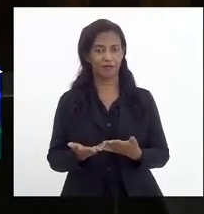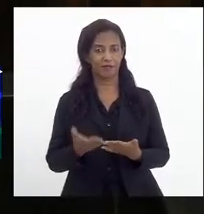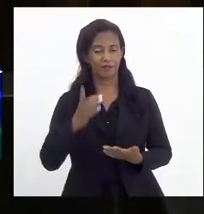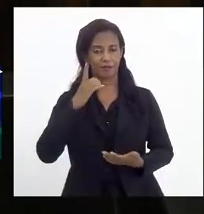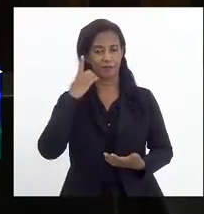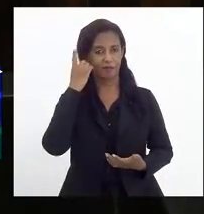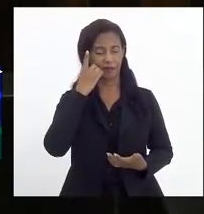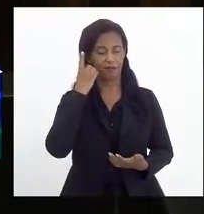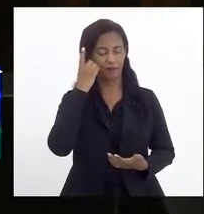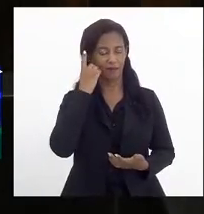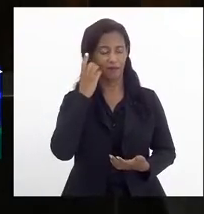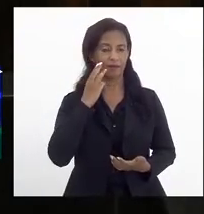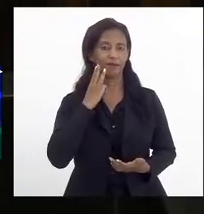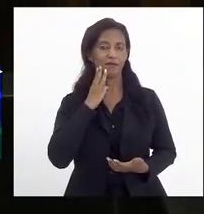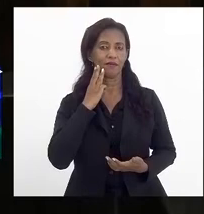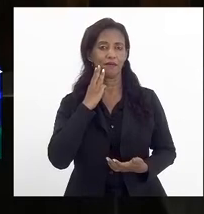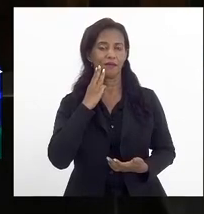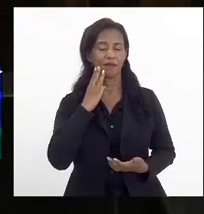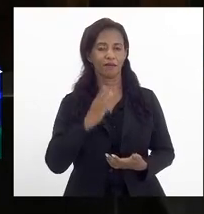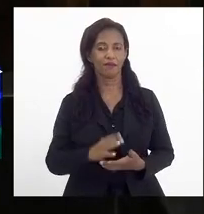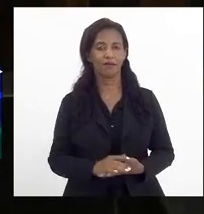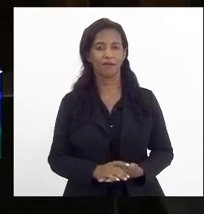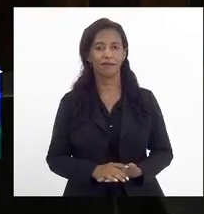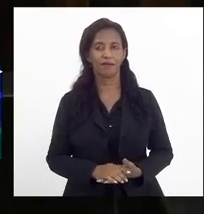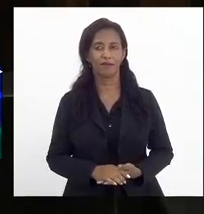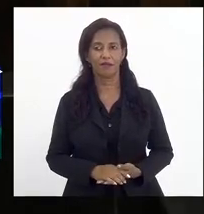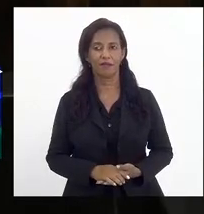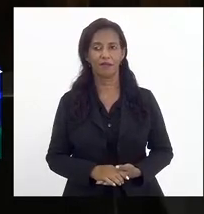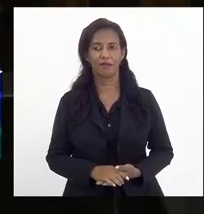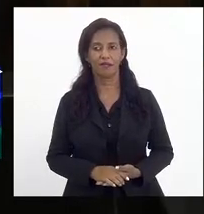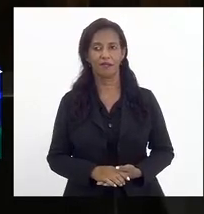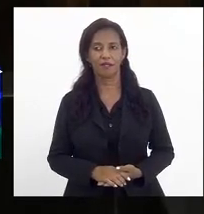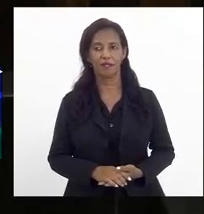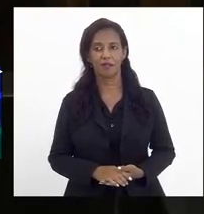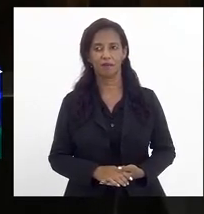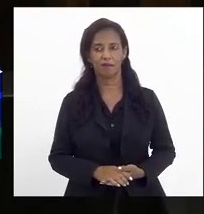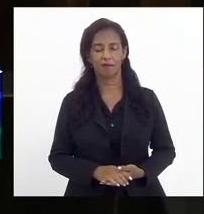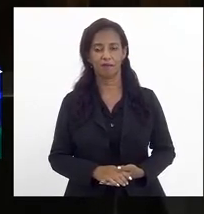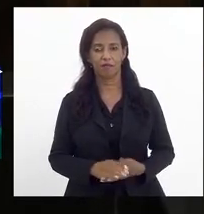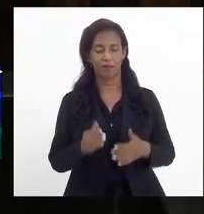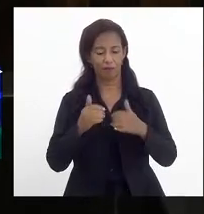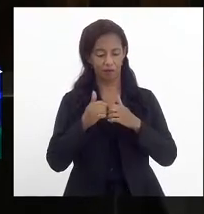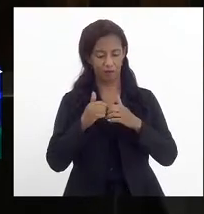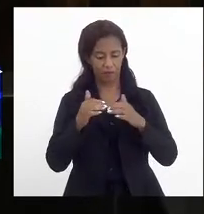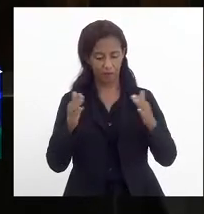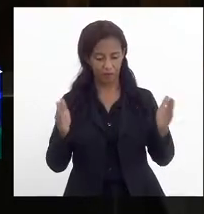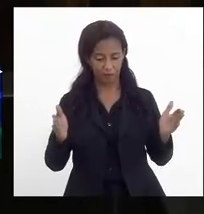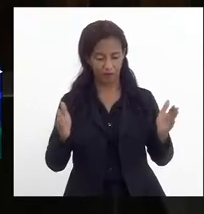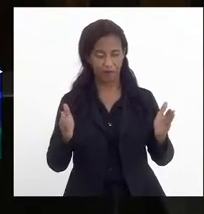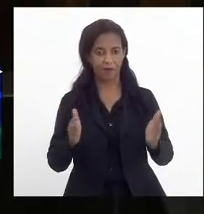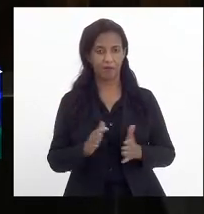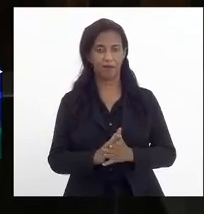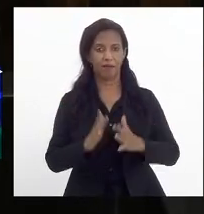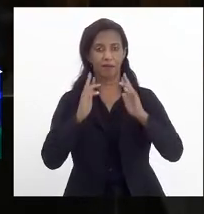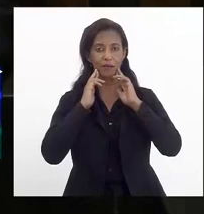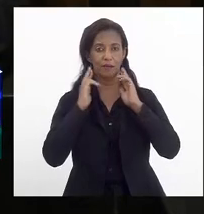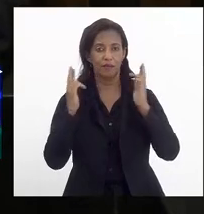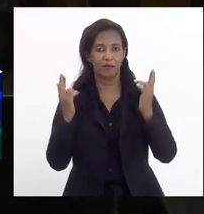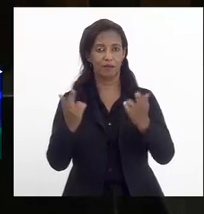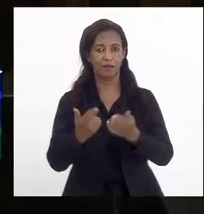Deputado waldeck Carneiro abrindo aqui o nosso expediente